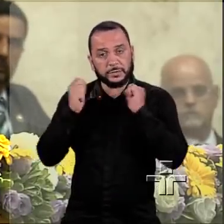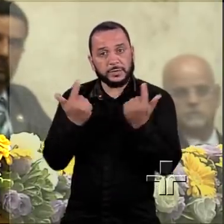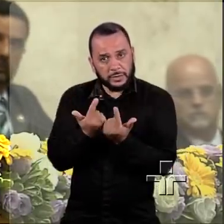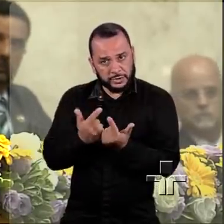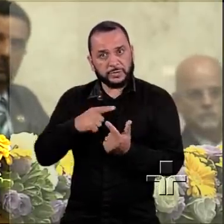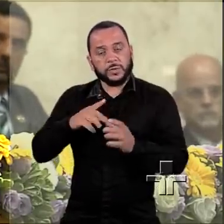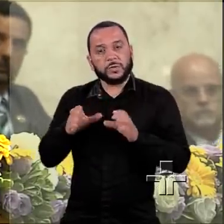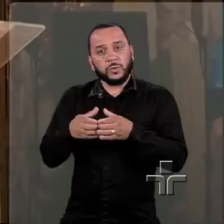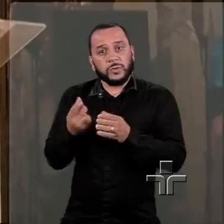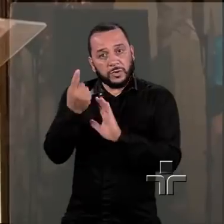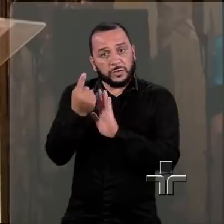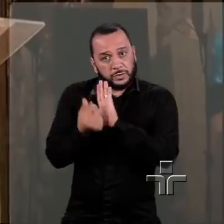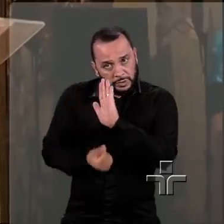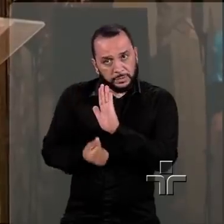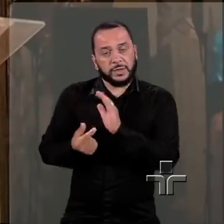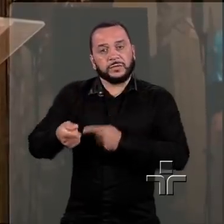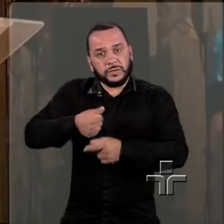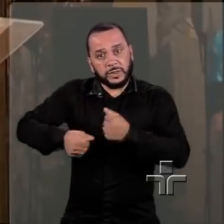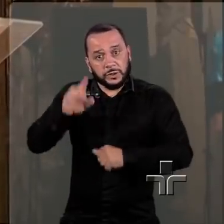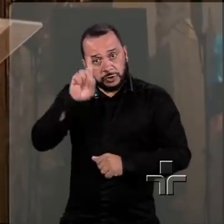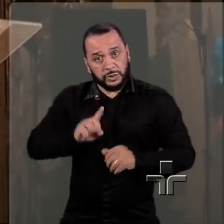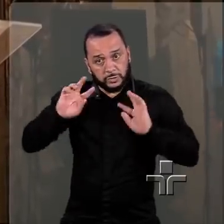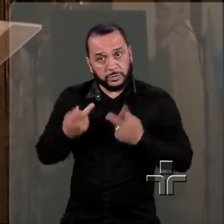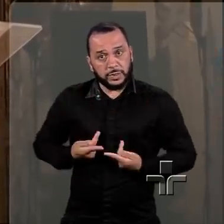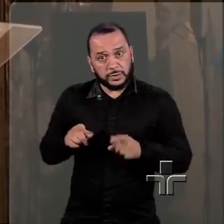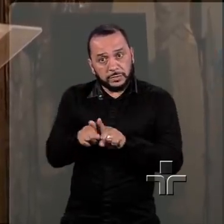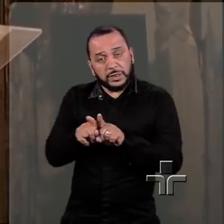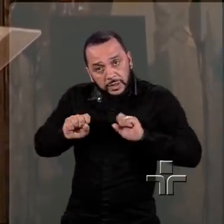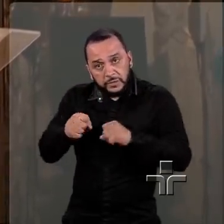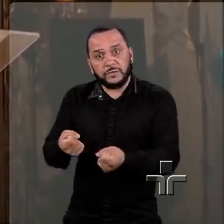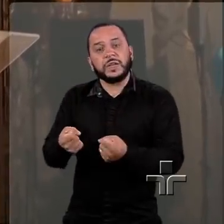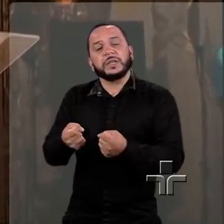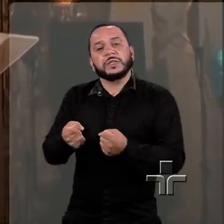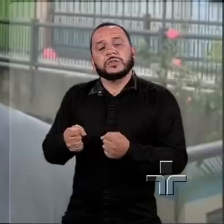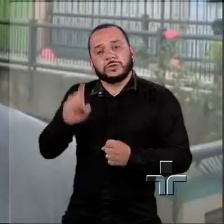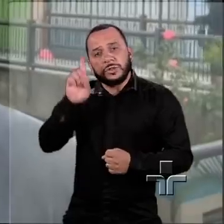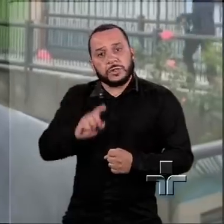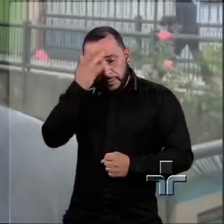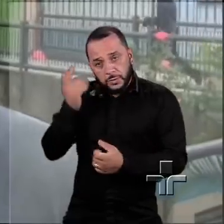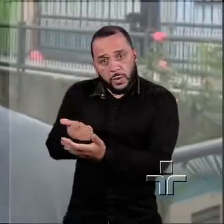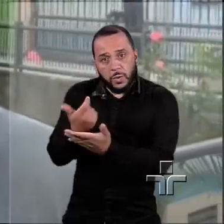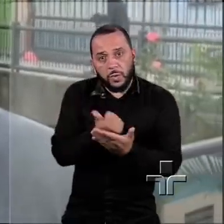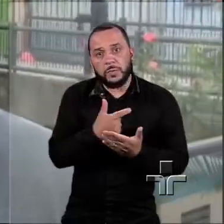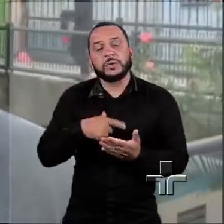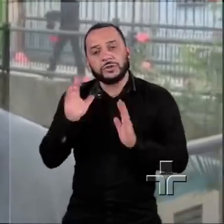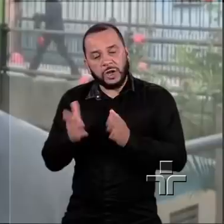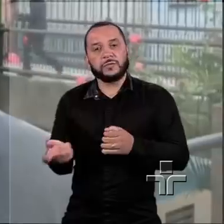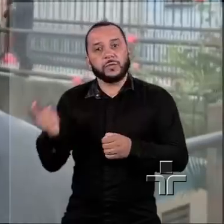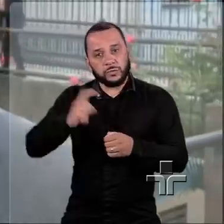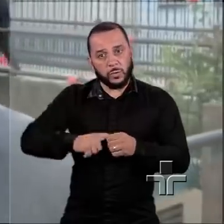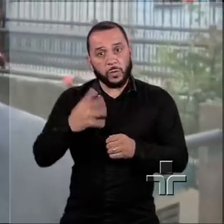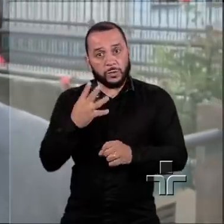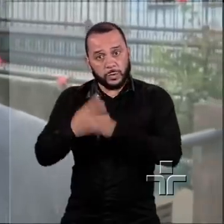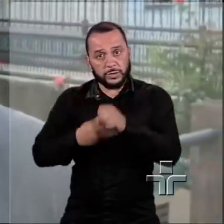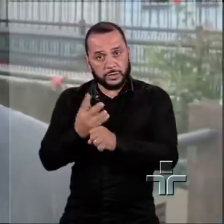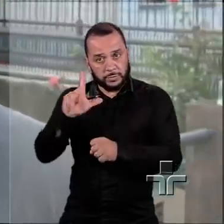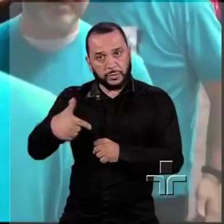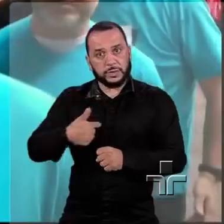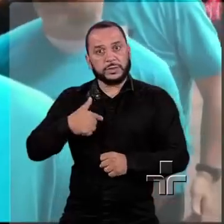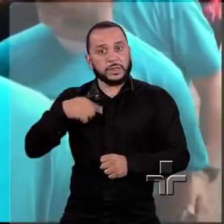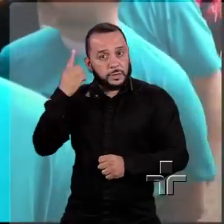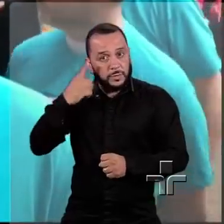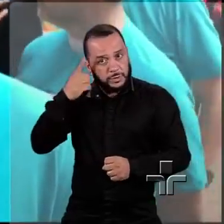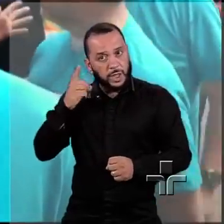de Finanças e Orçamento, de Direitos Humanos e Defesa dos Direitos do Consumidor. Reeleito 4 anos depois, foi o deputado estadual